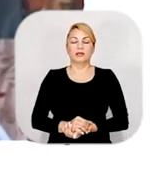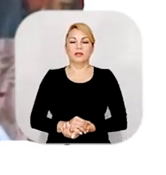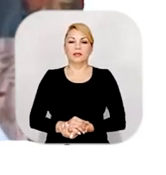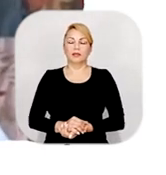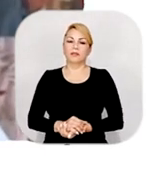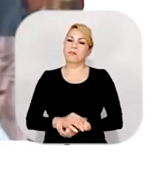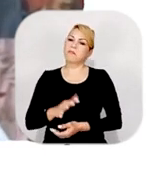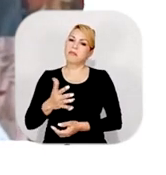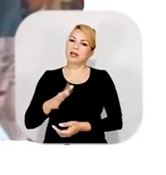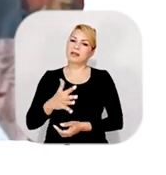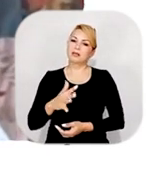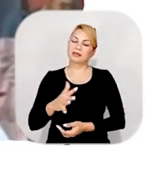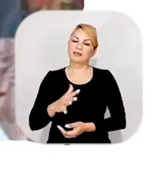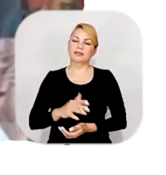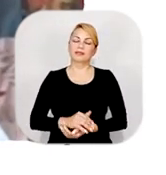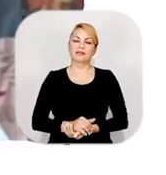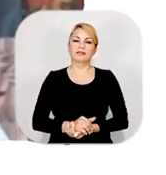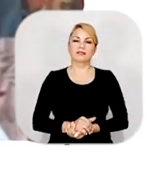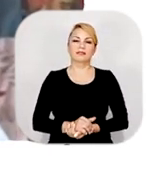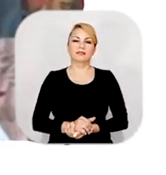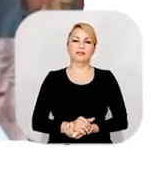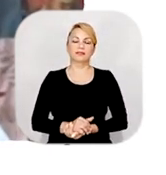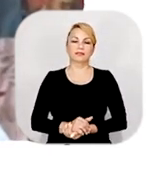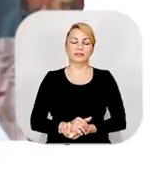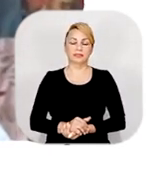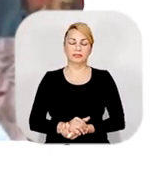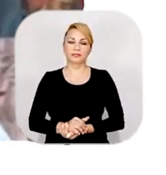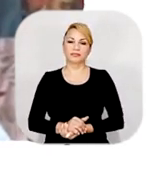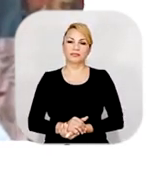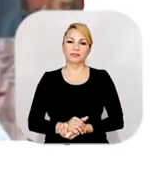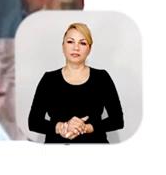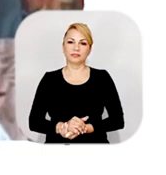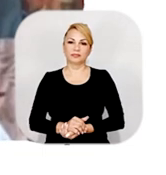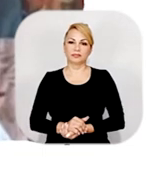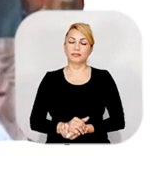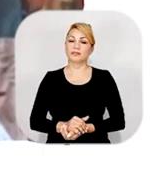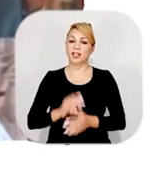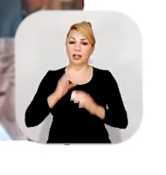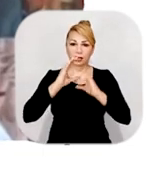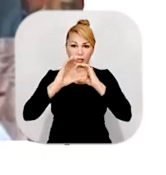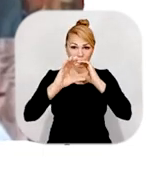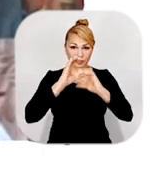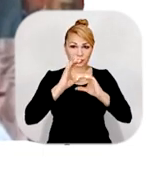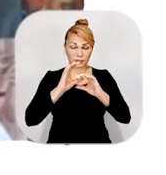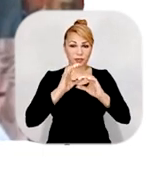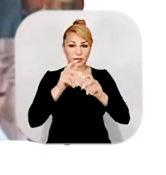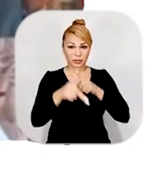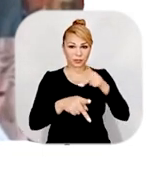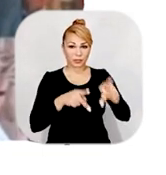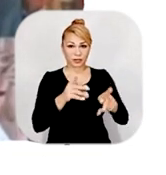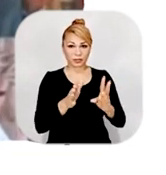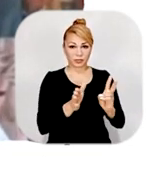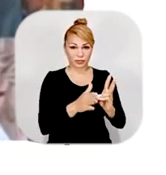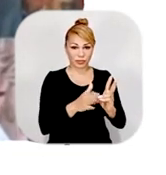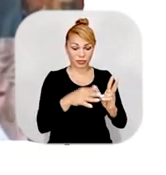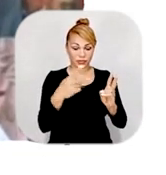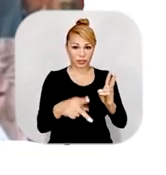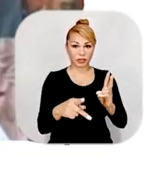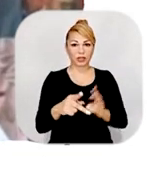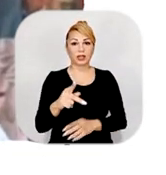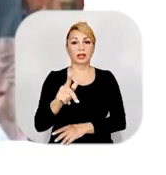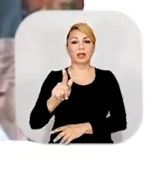Mais ou menos. As músicas dos povos indígenas do Vale do Guaporé,